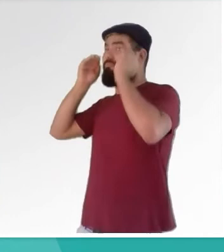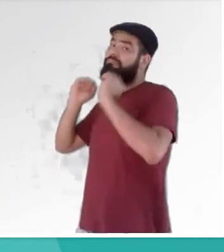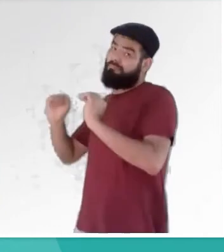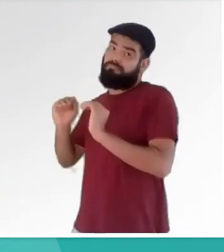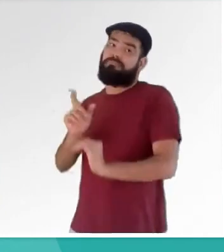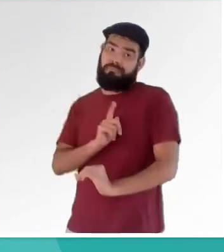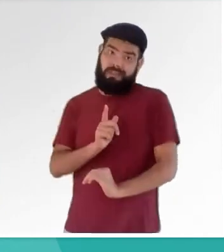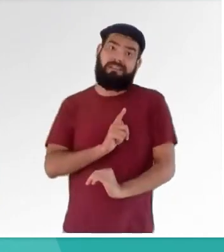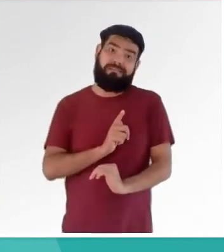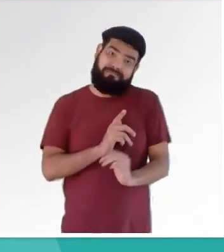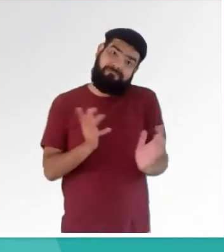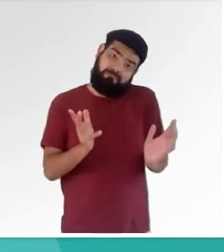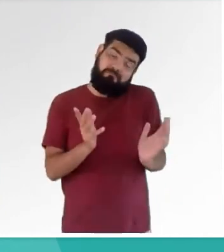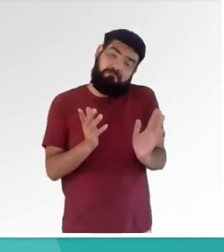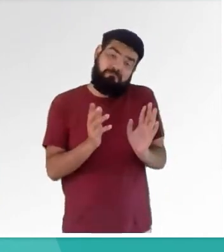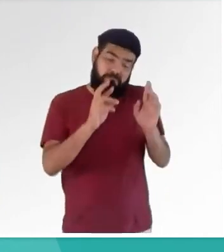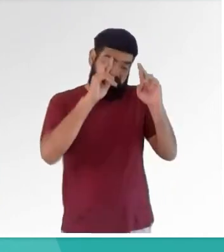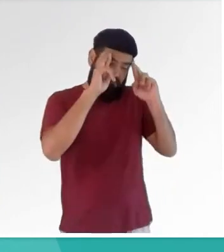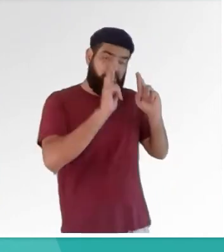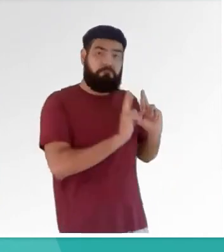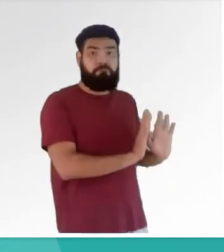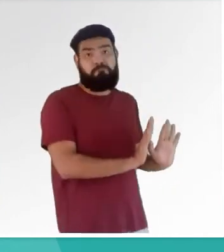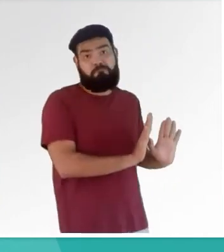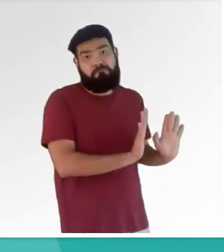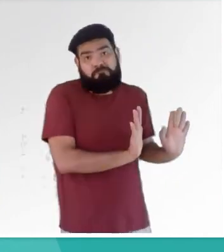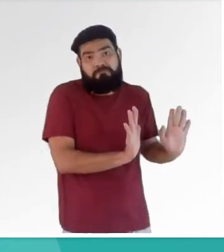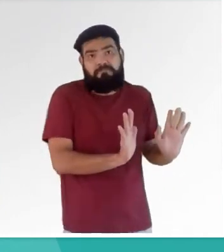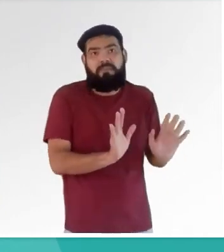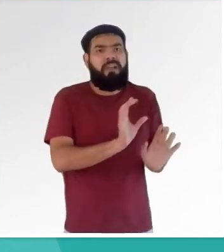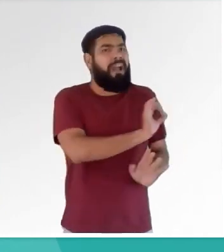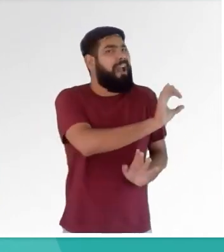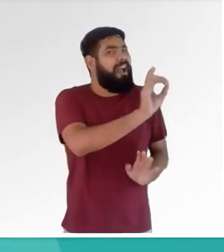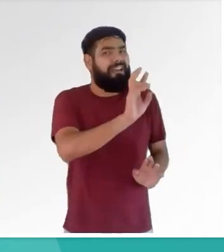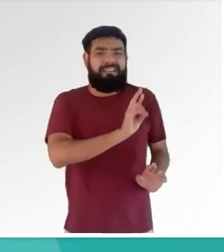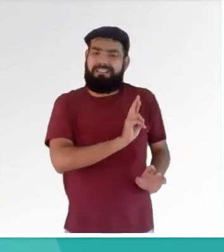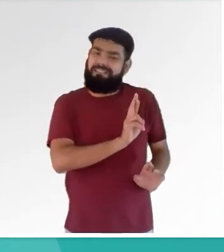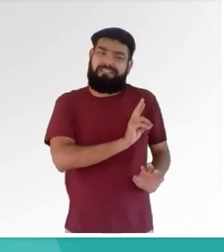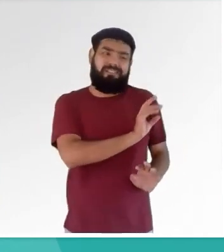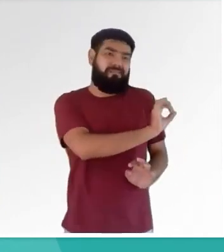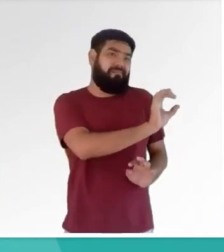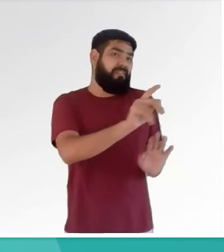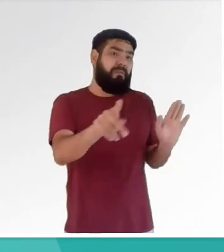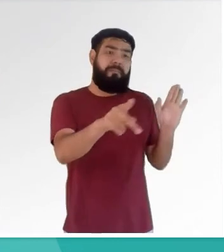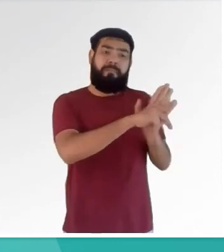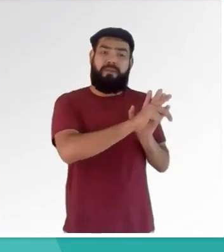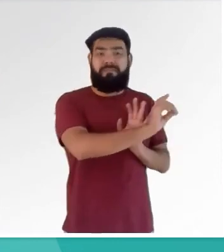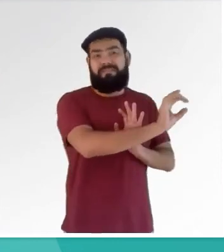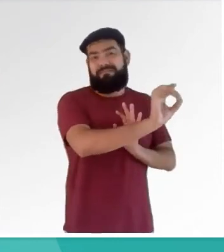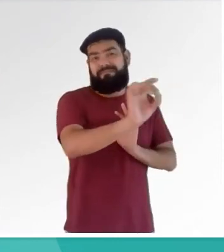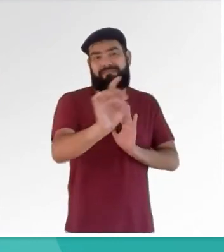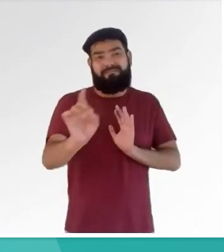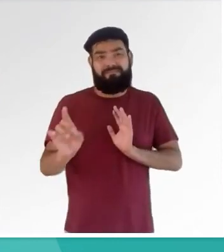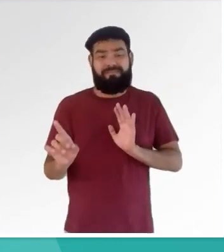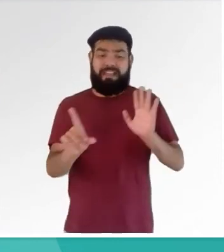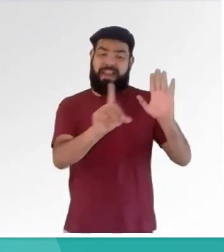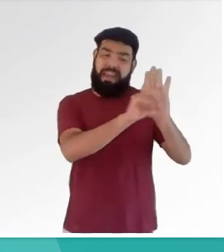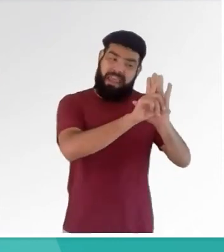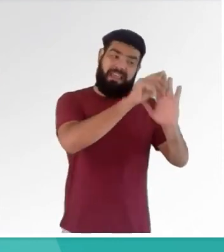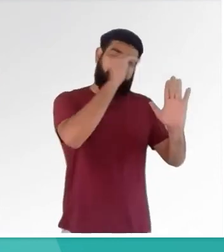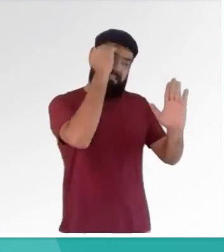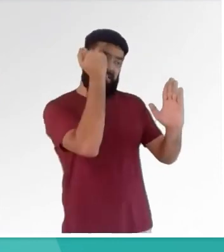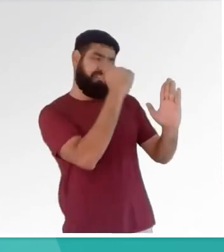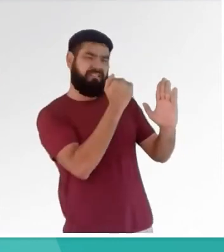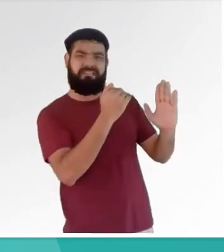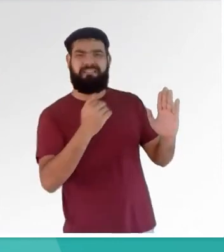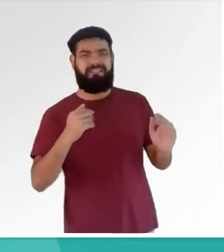eles ensinam ali. Então toda religião tem outra religião já permite, né? Não proíbe que você